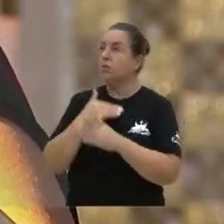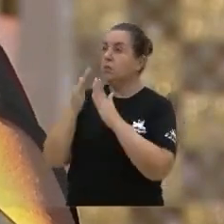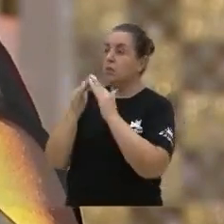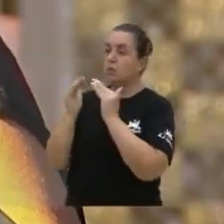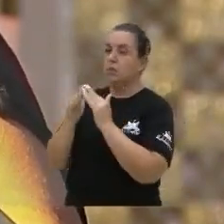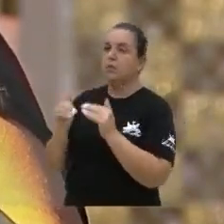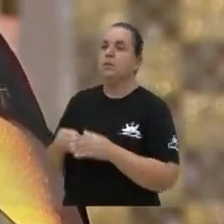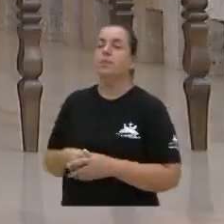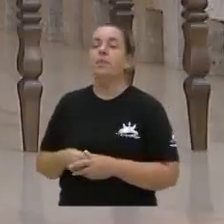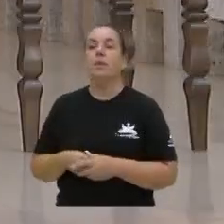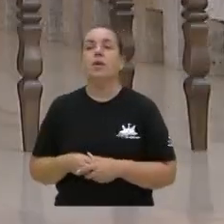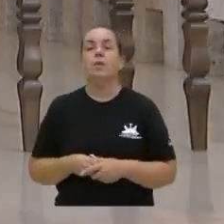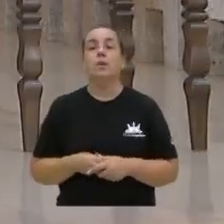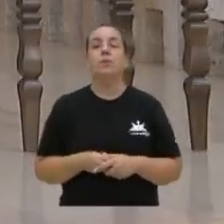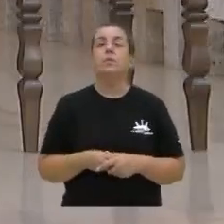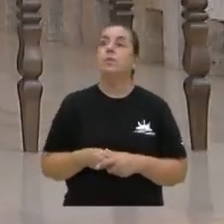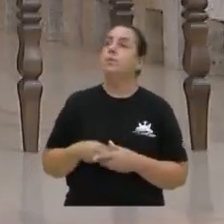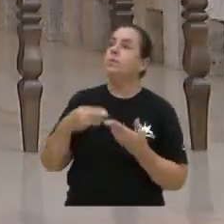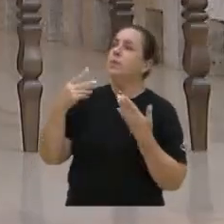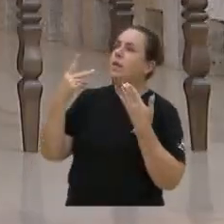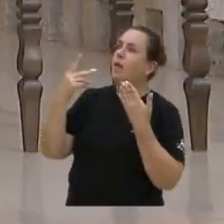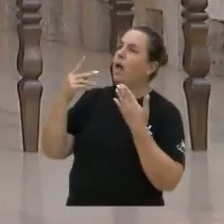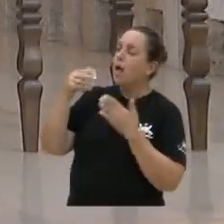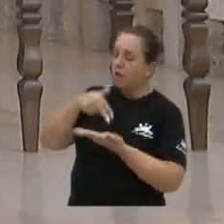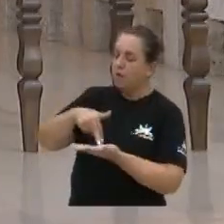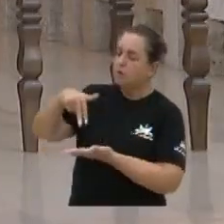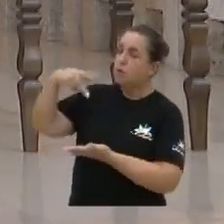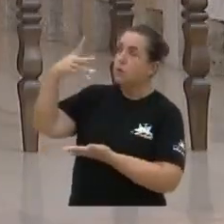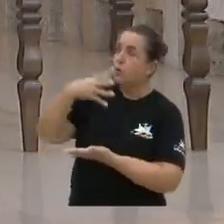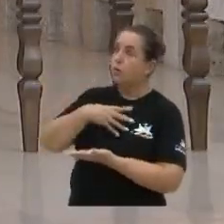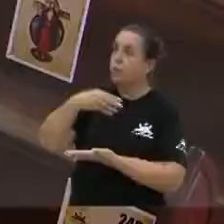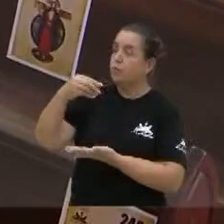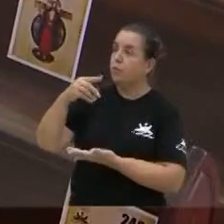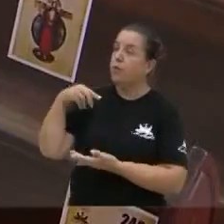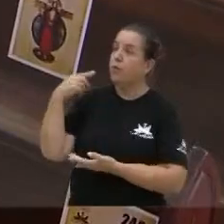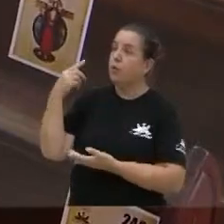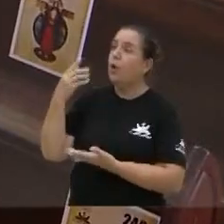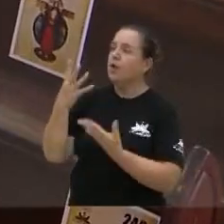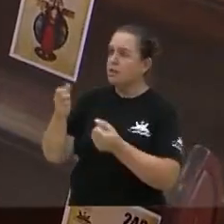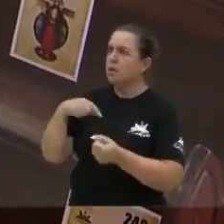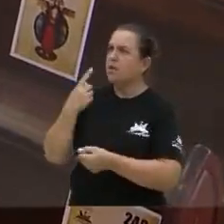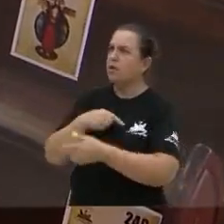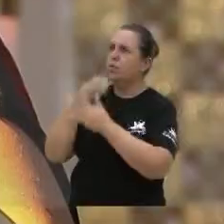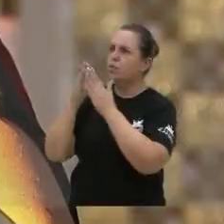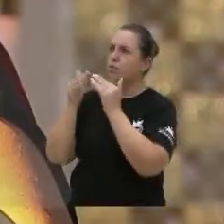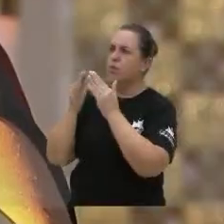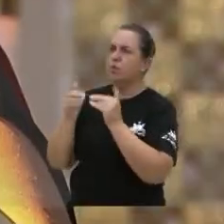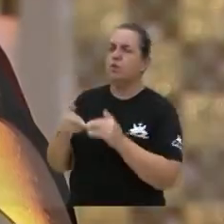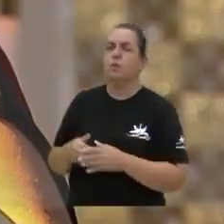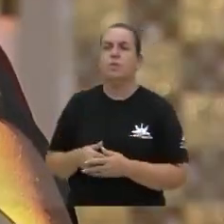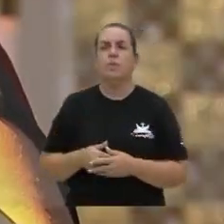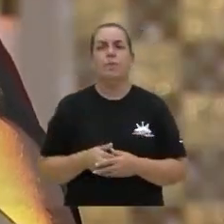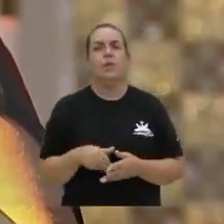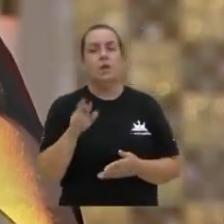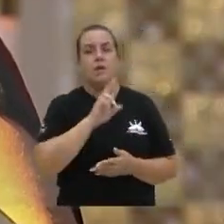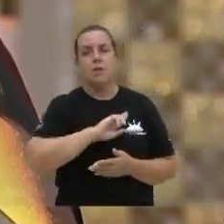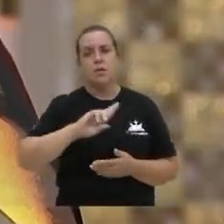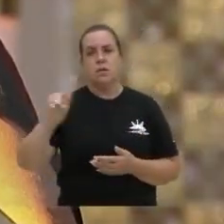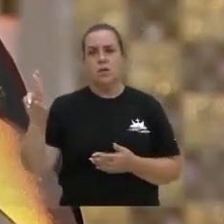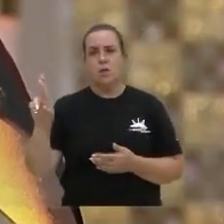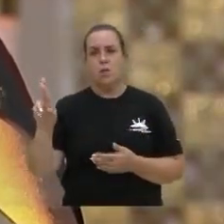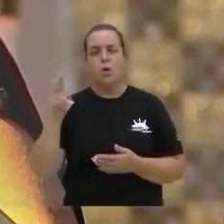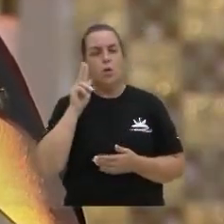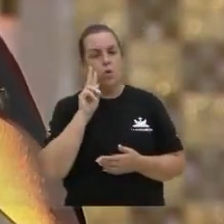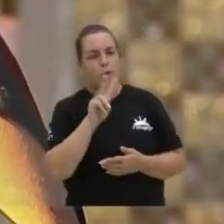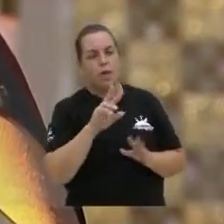vos pedimos. Pela ressurreição do vosso Filho, ouvi-nos, Senhor. Senhor,